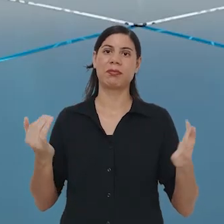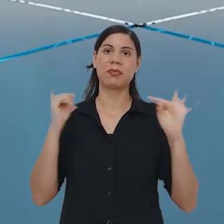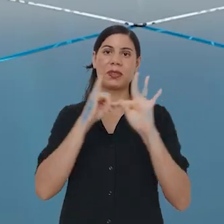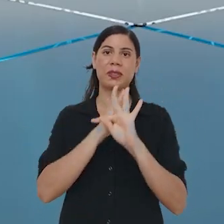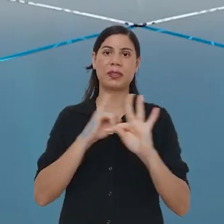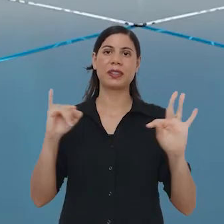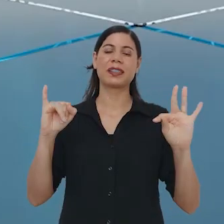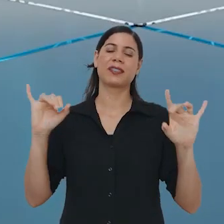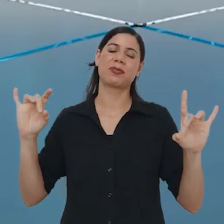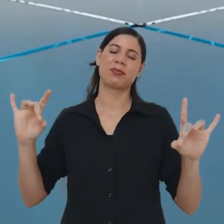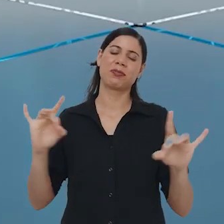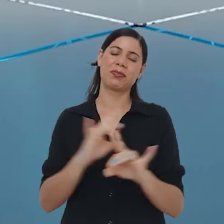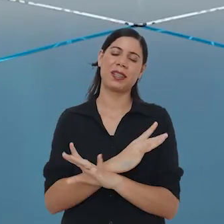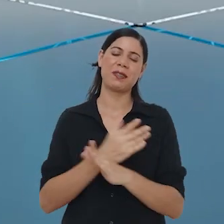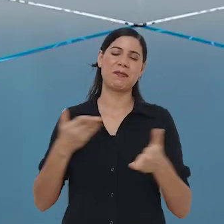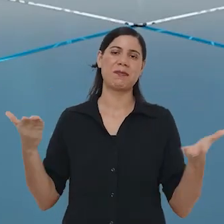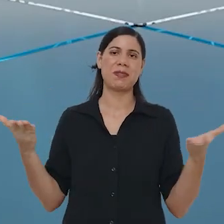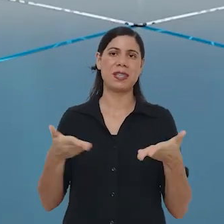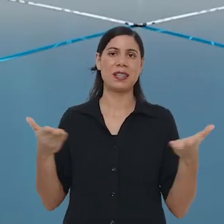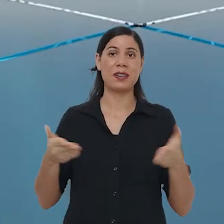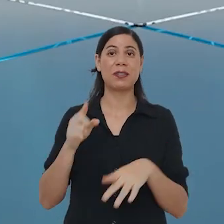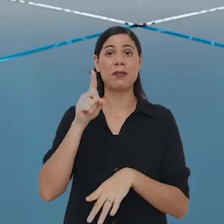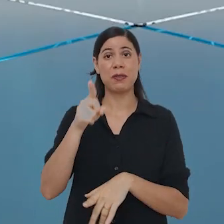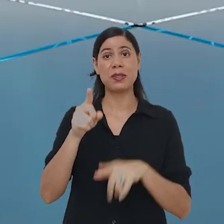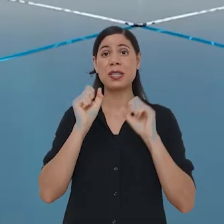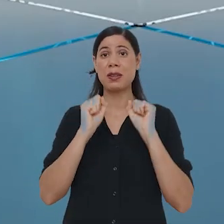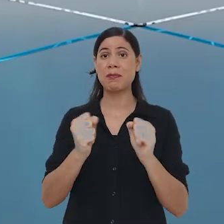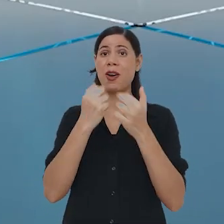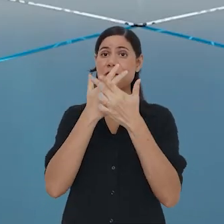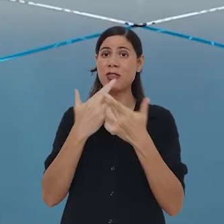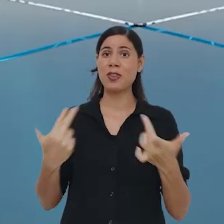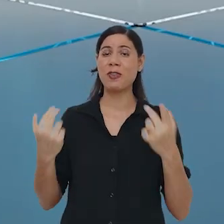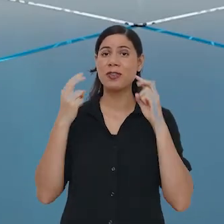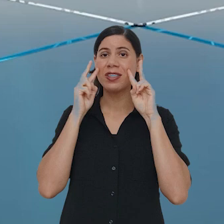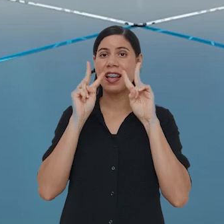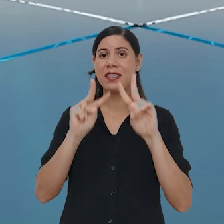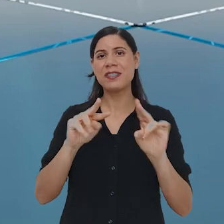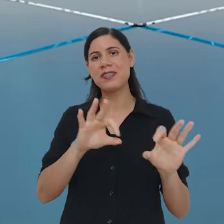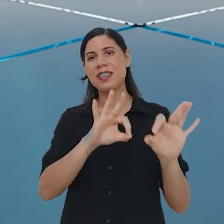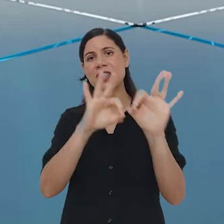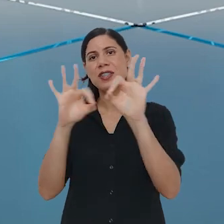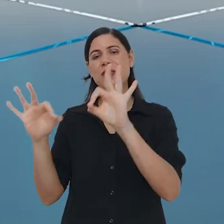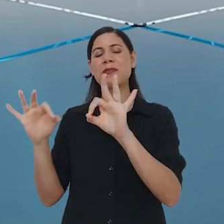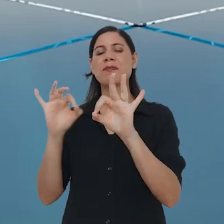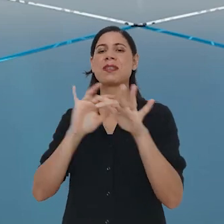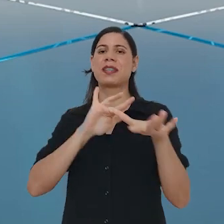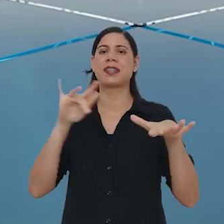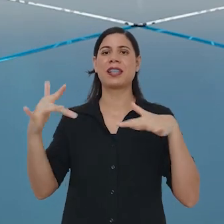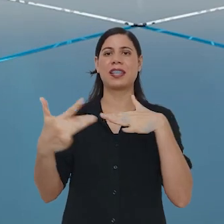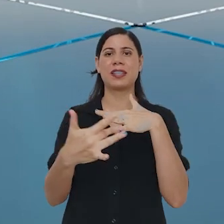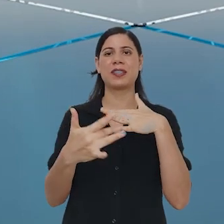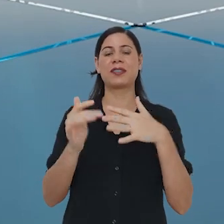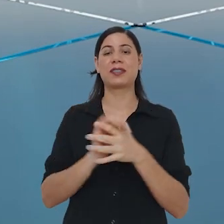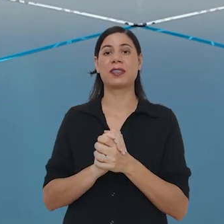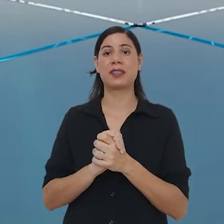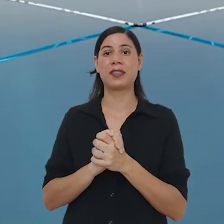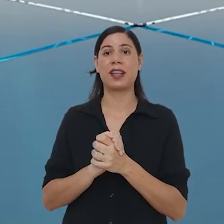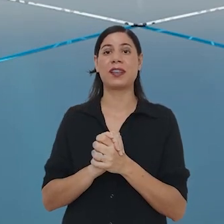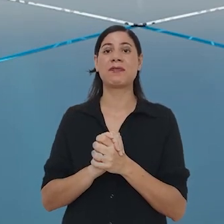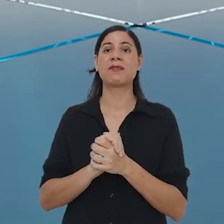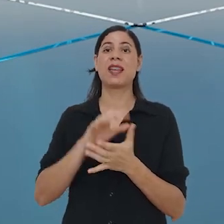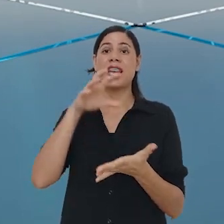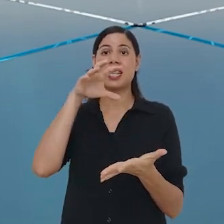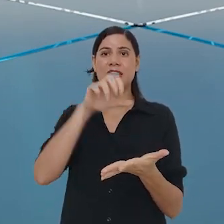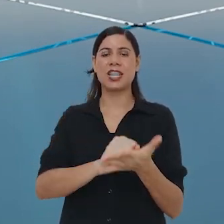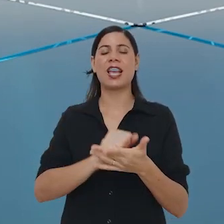Por hora, vamos ficando por aqui, mas você continua acompanhando as novidades da Justiça Federal nas redes sociais.